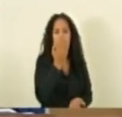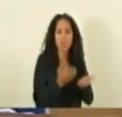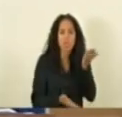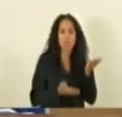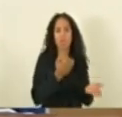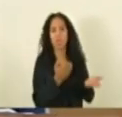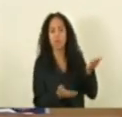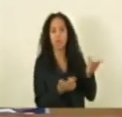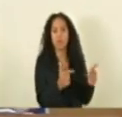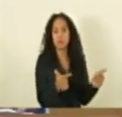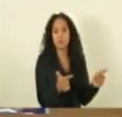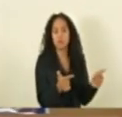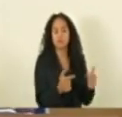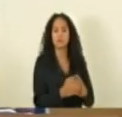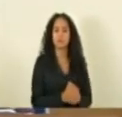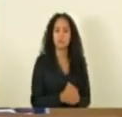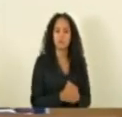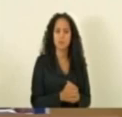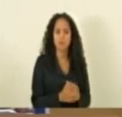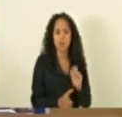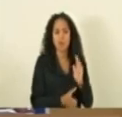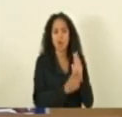que poderia ter sido identificado,